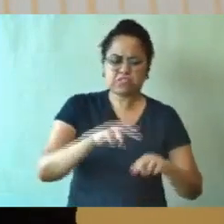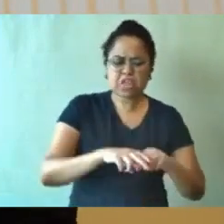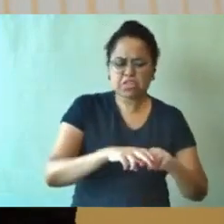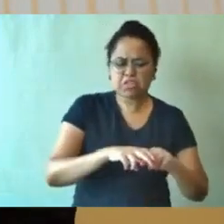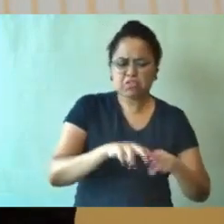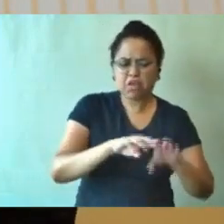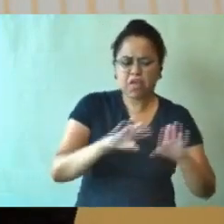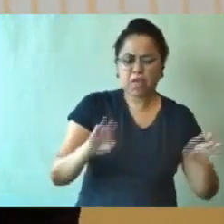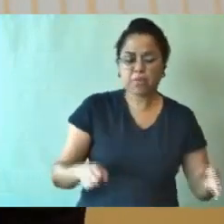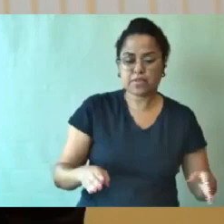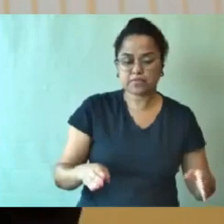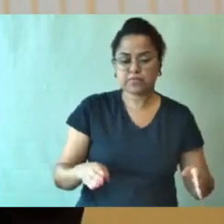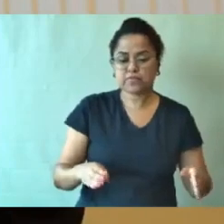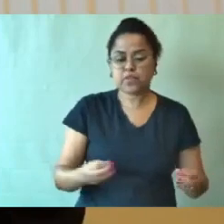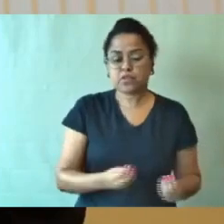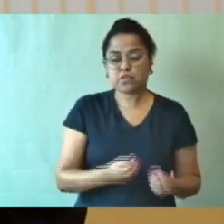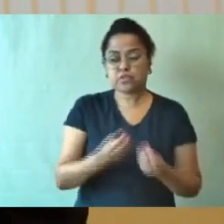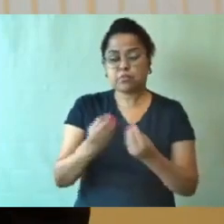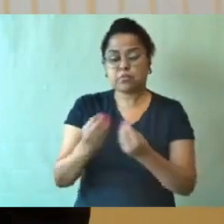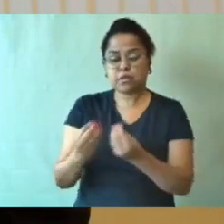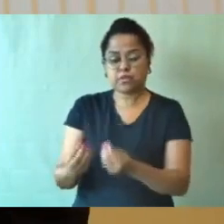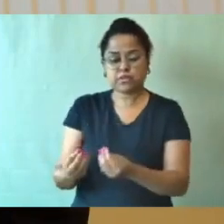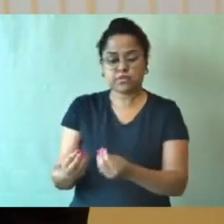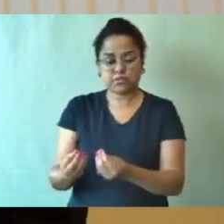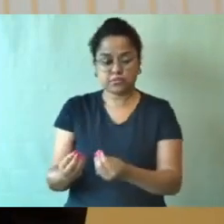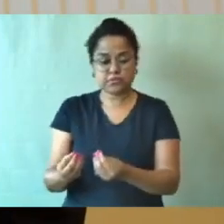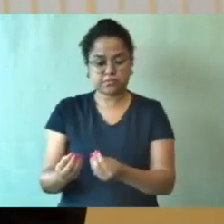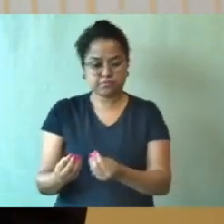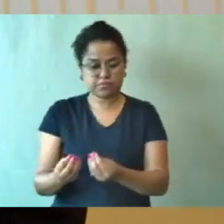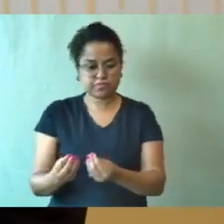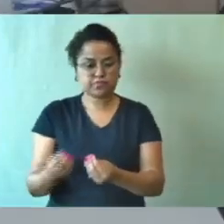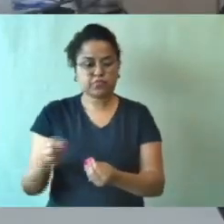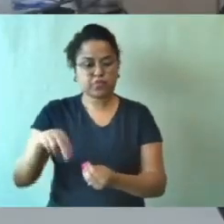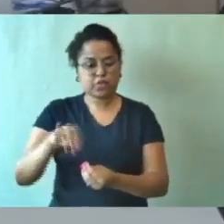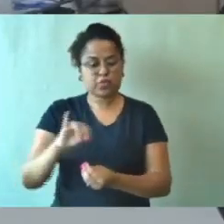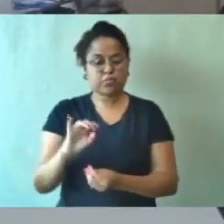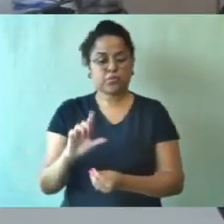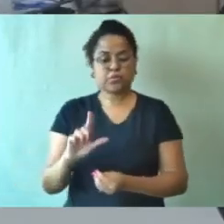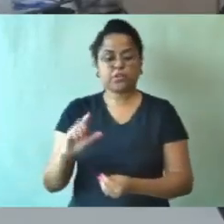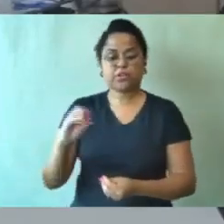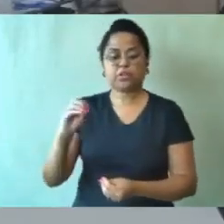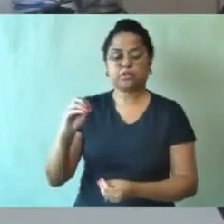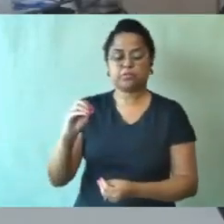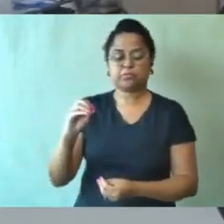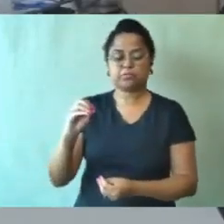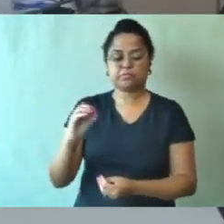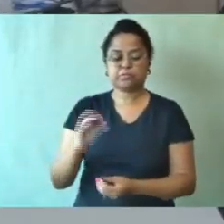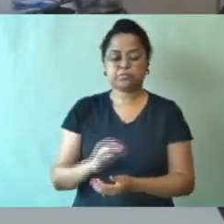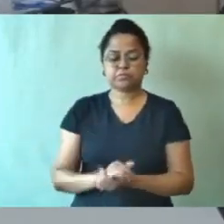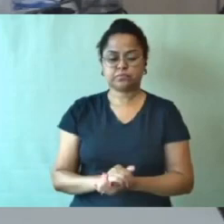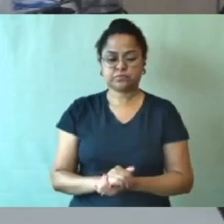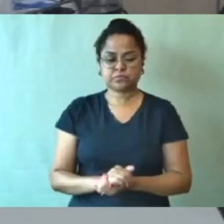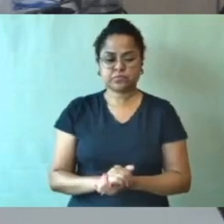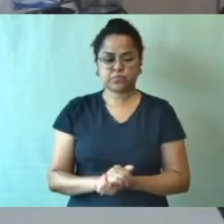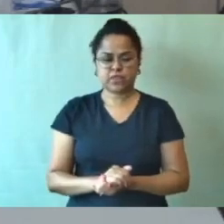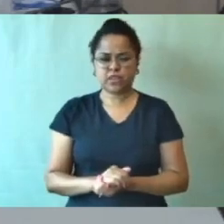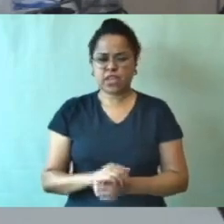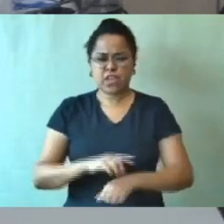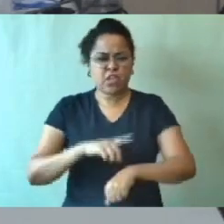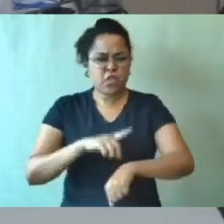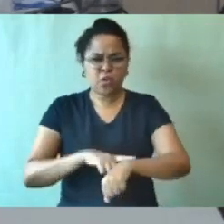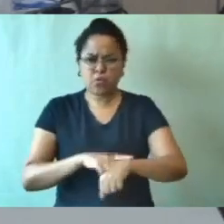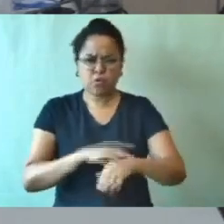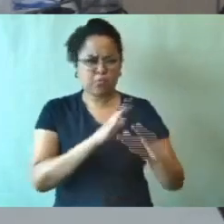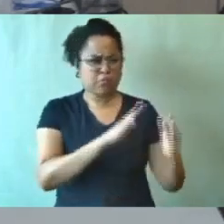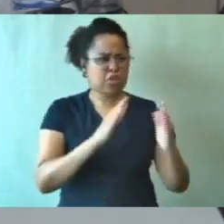repassamos para o Nilo Gonçalves Simão Júnior. Senhor Rubens Lessa, então, só para frisar, em nenhum momento teve os três juntos na mesa.